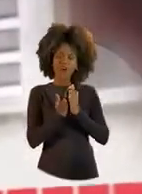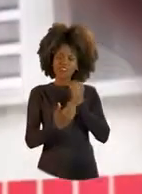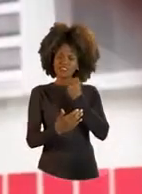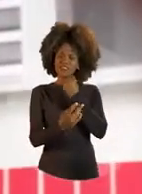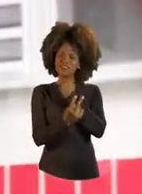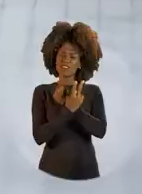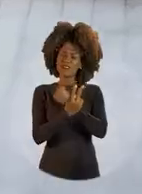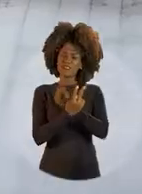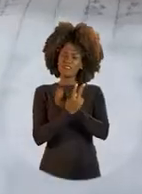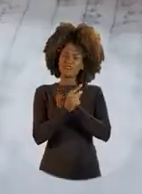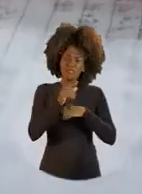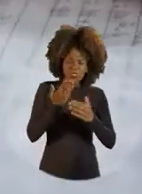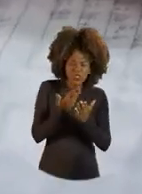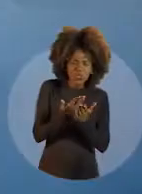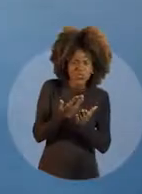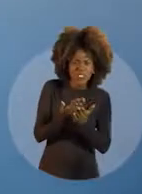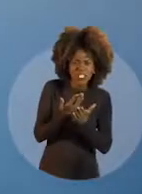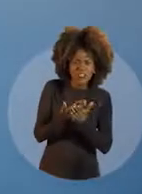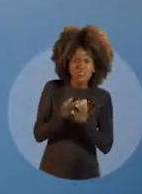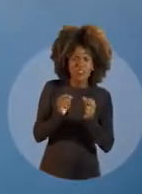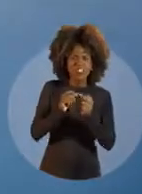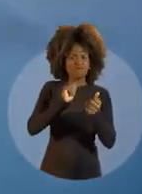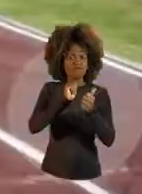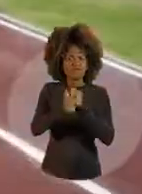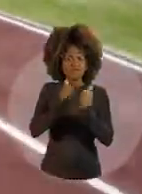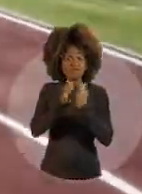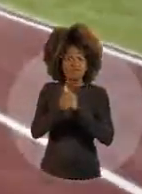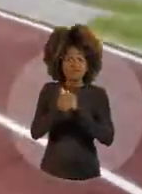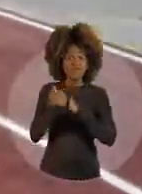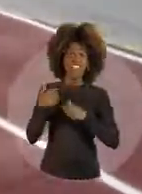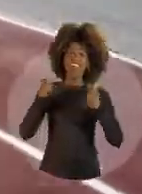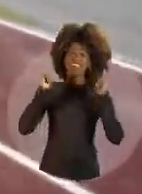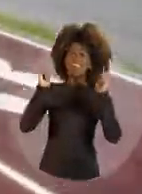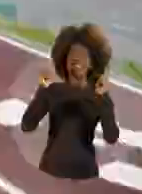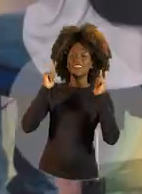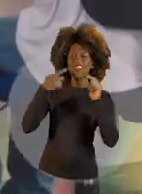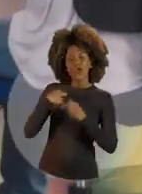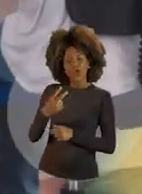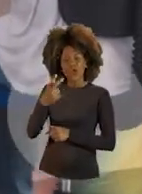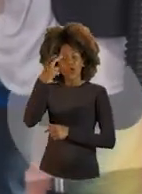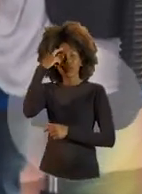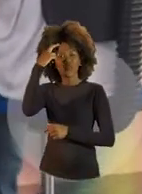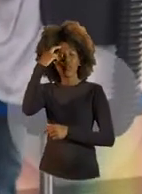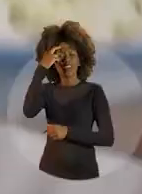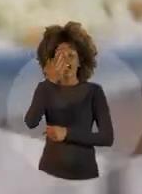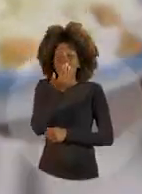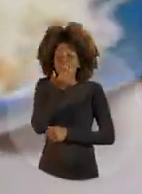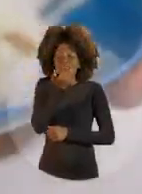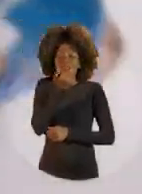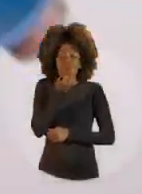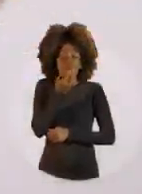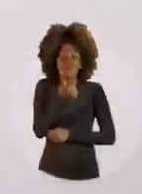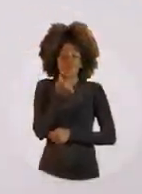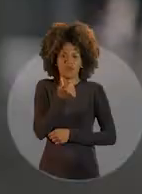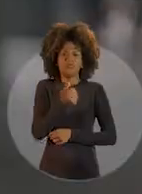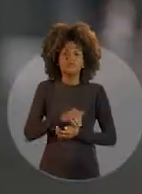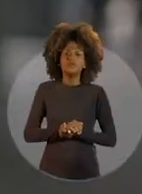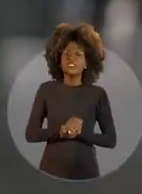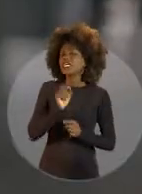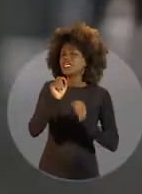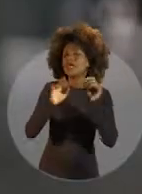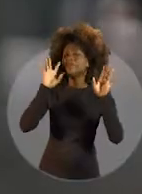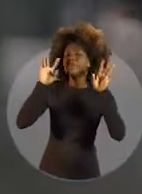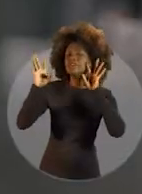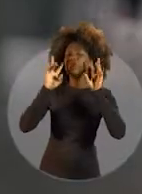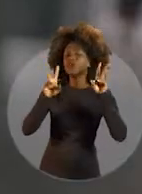em segurança, estudando, praticando esporte, tendo acesso a lazer, cultura e a uma boa alimentação. E sabe